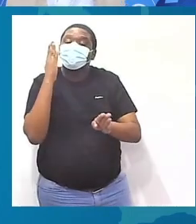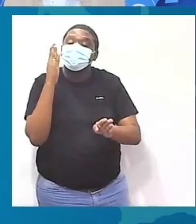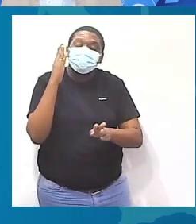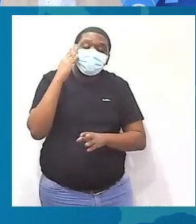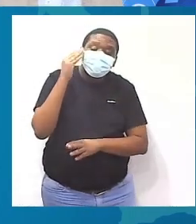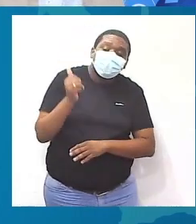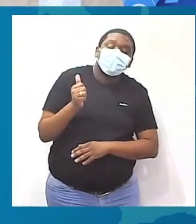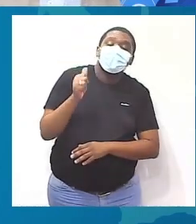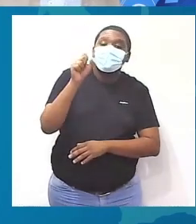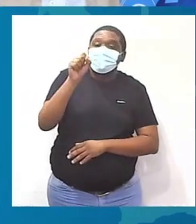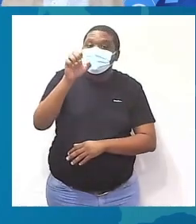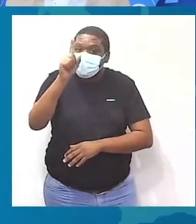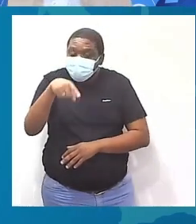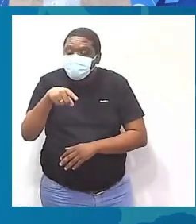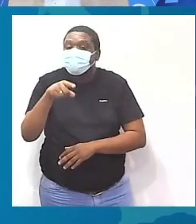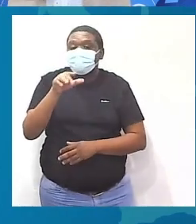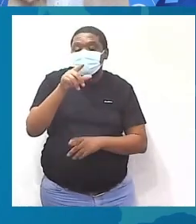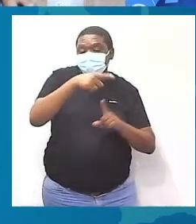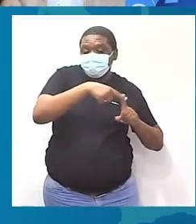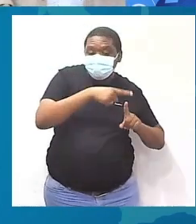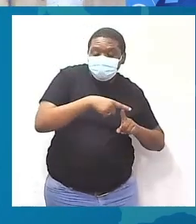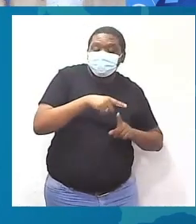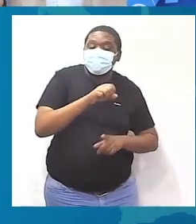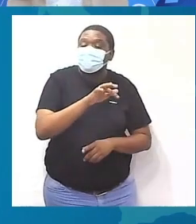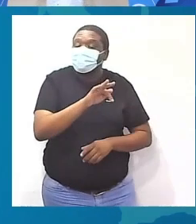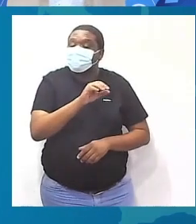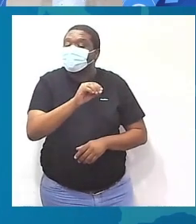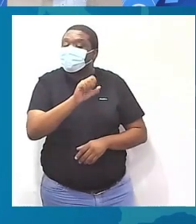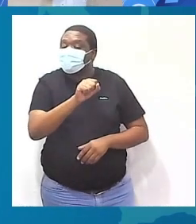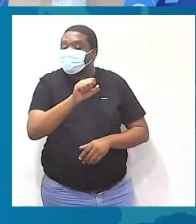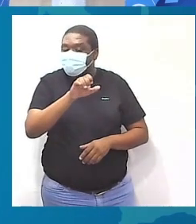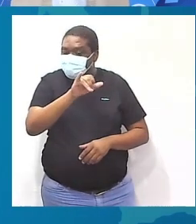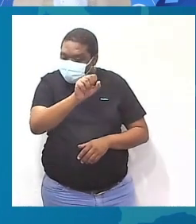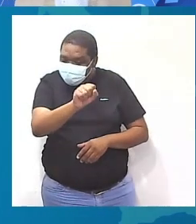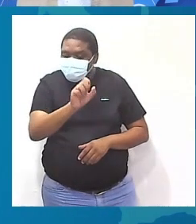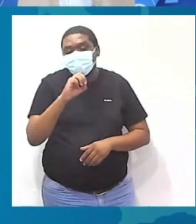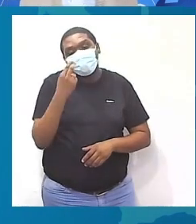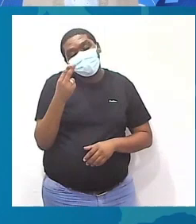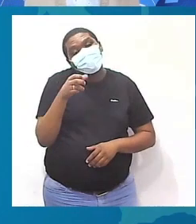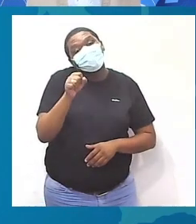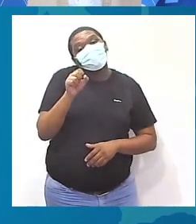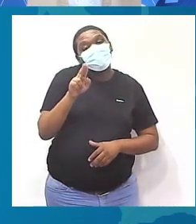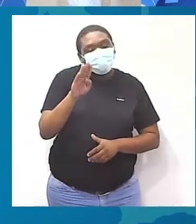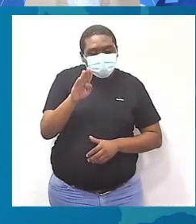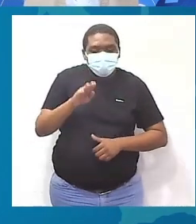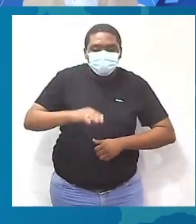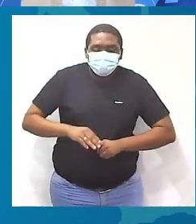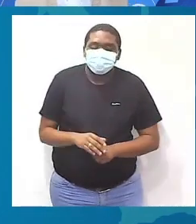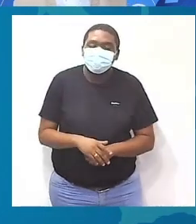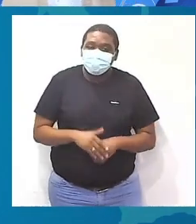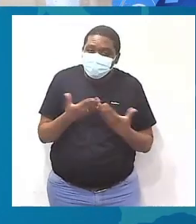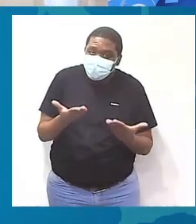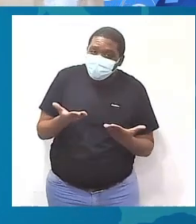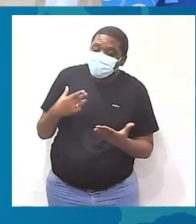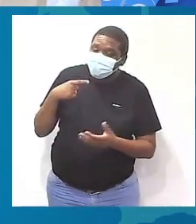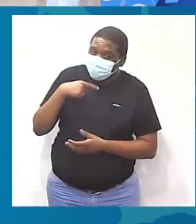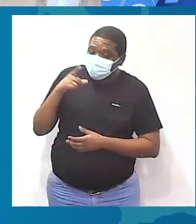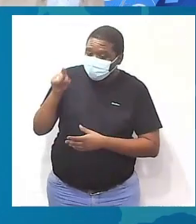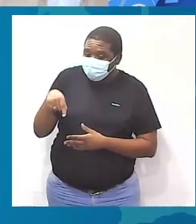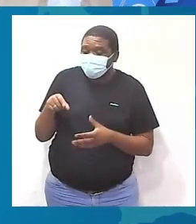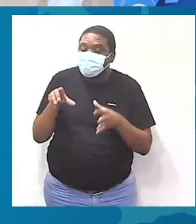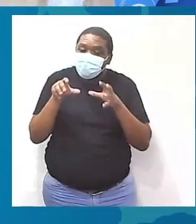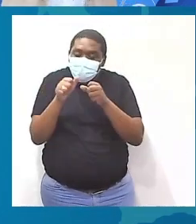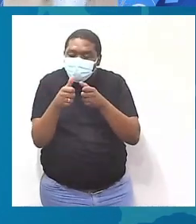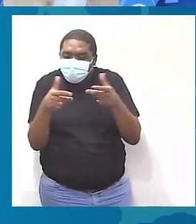vão dizer se é um fóssil ou um subfóssil. Bom, ali os fósseis, a gente diz que são animais que